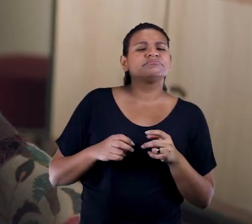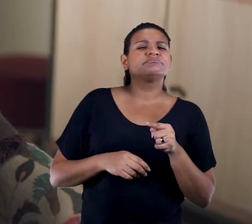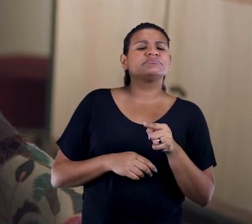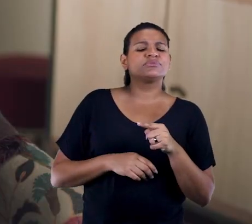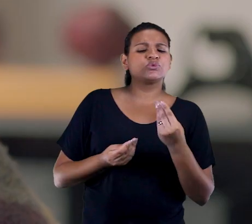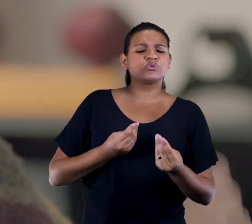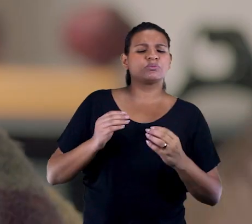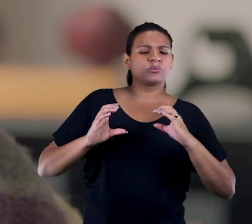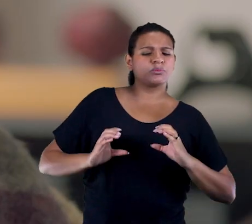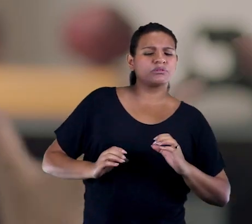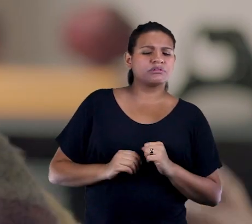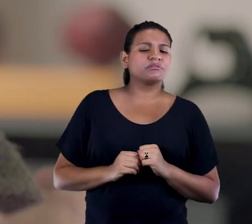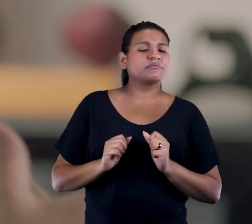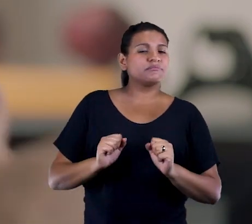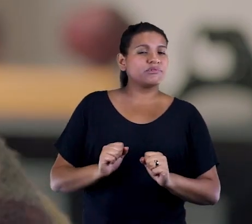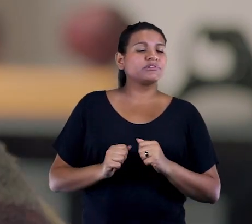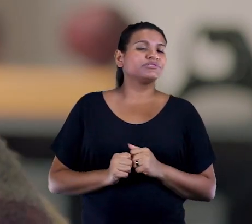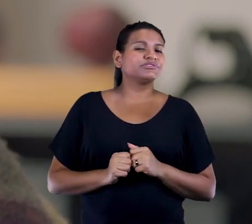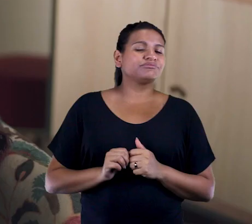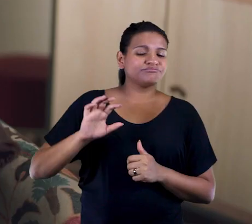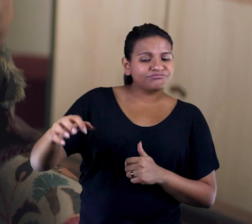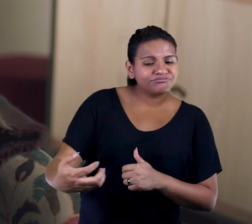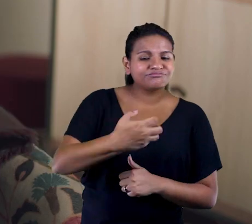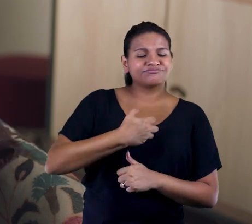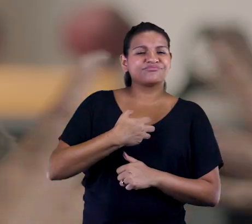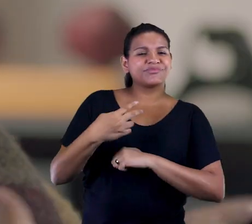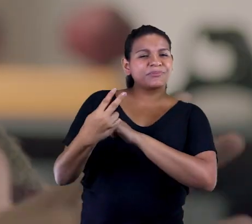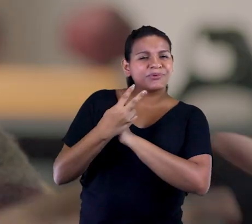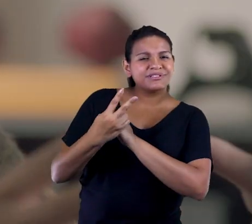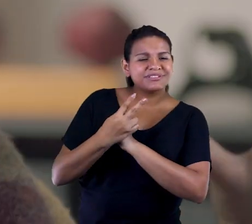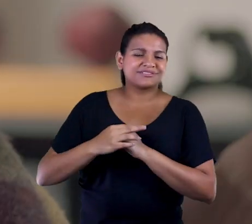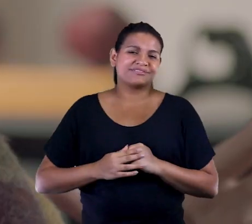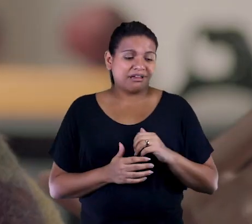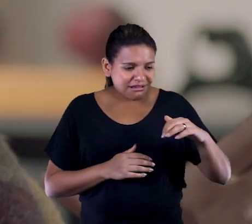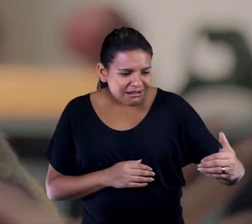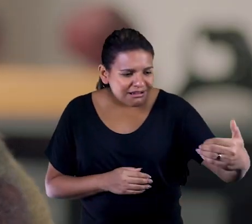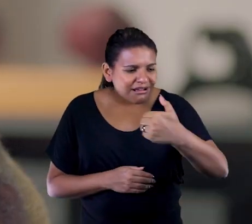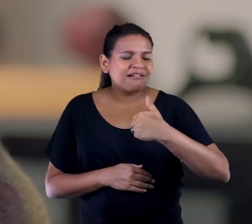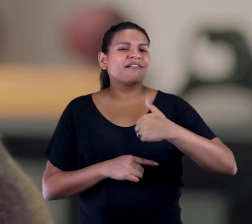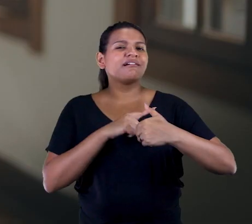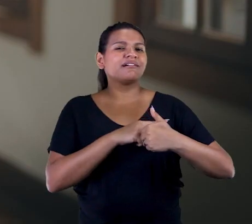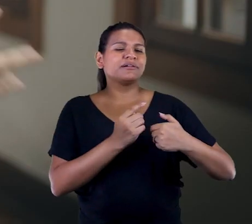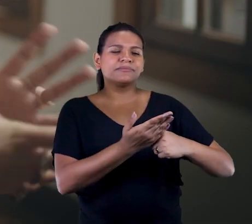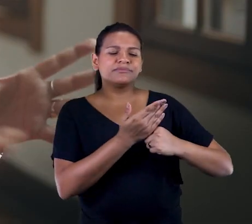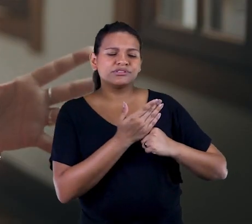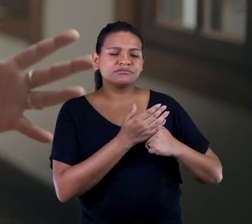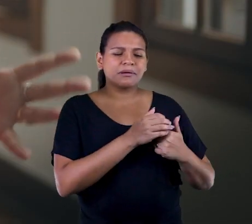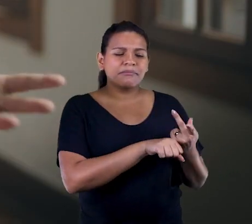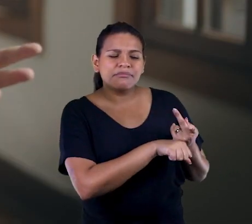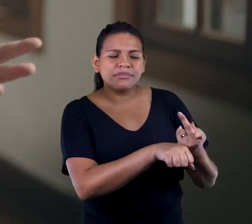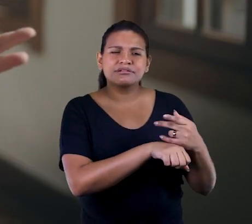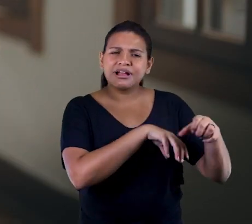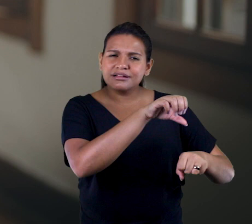comportamentos deles, utilizá-los para proteção, para caça, foram seres humanos que sobreviveram. Deixou de ser